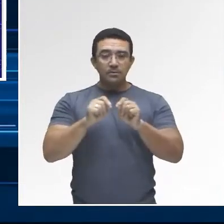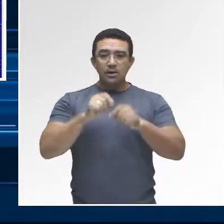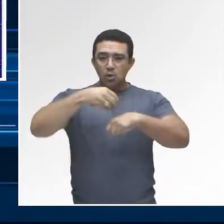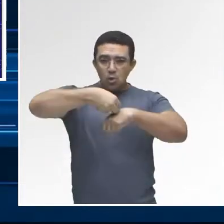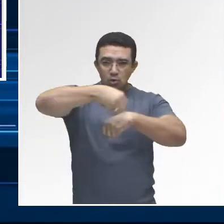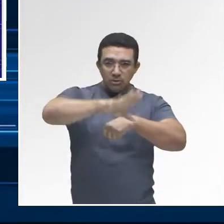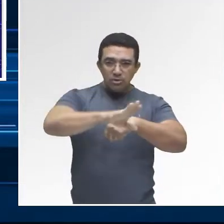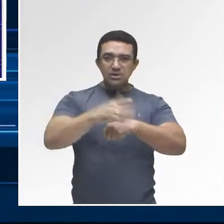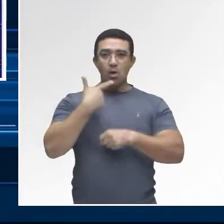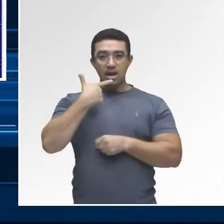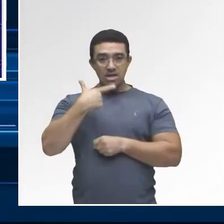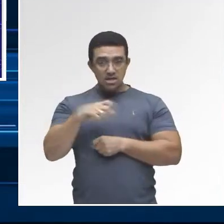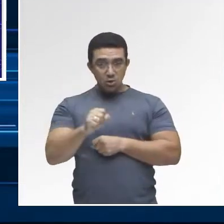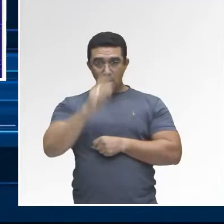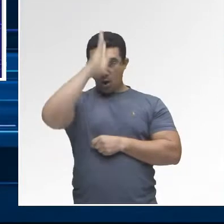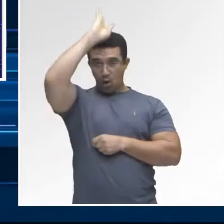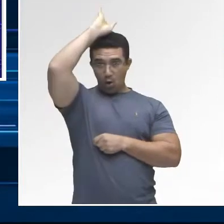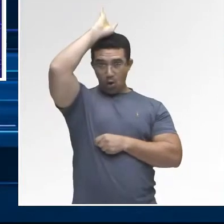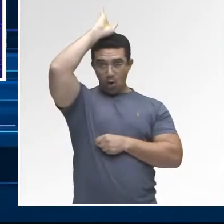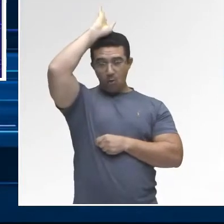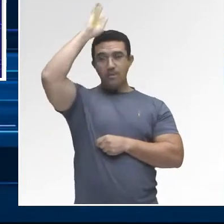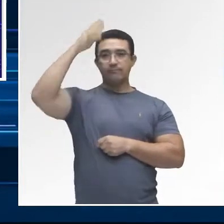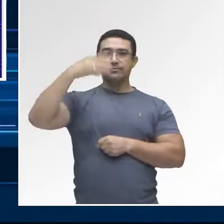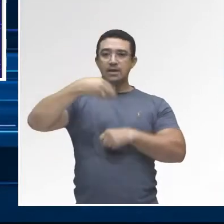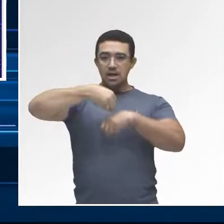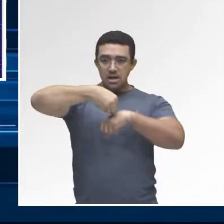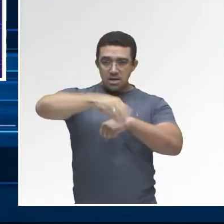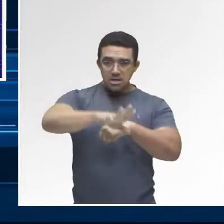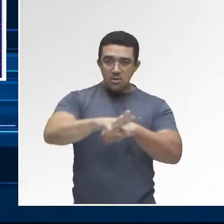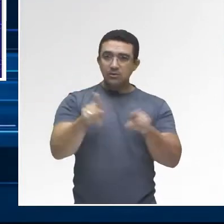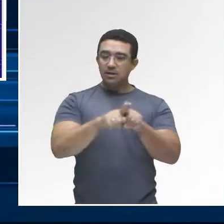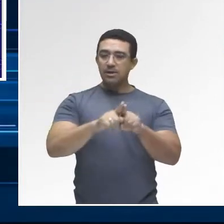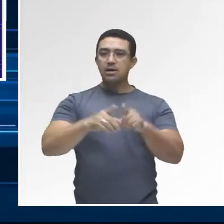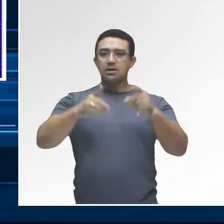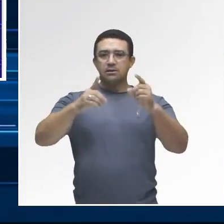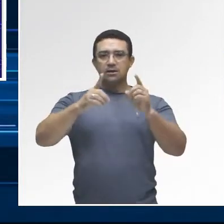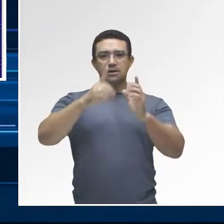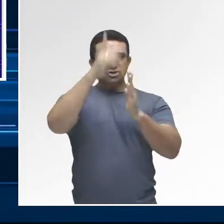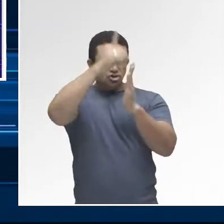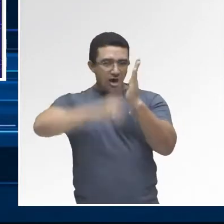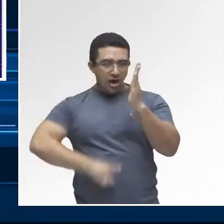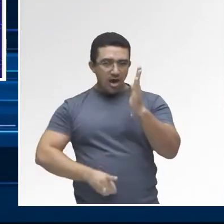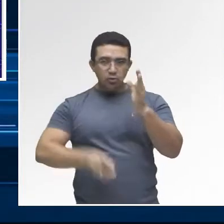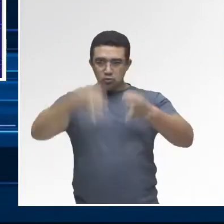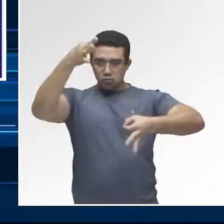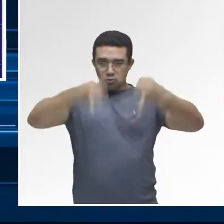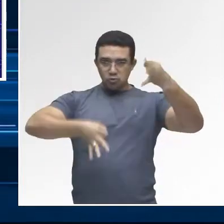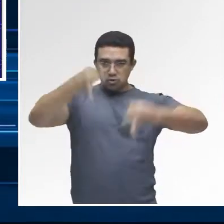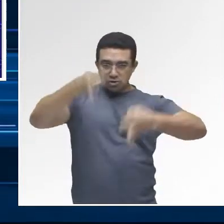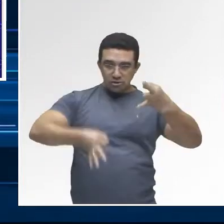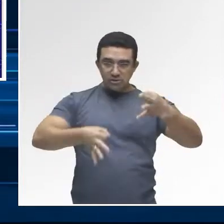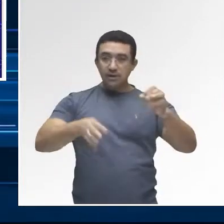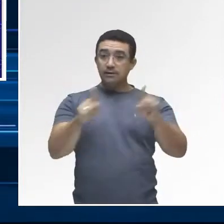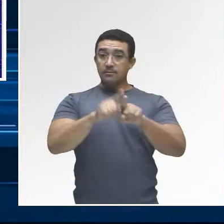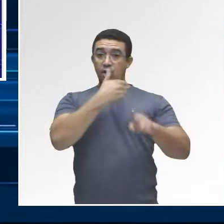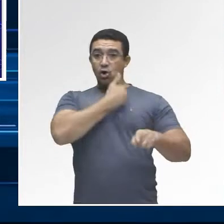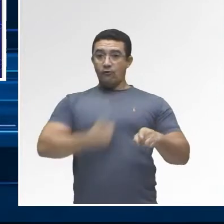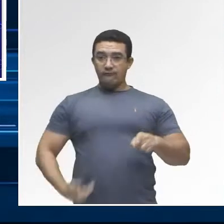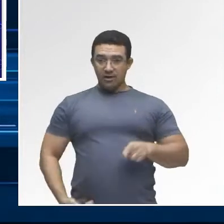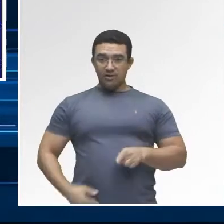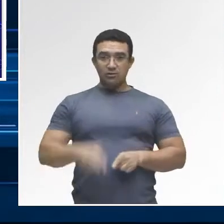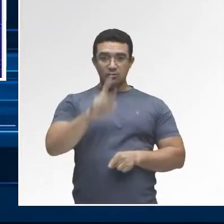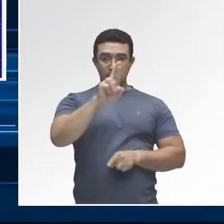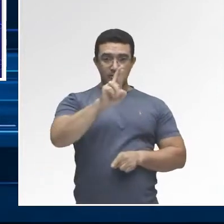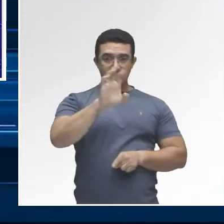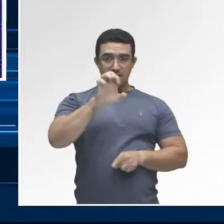nossa língua, nós temos essa contribuição no direito, na ideia de república que a gente usa nos